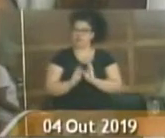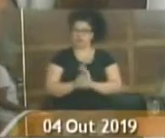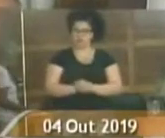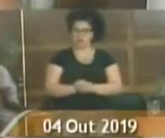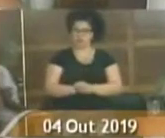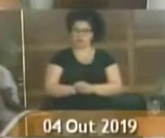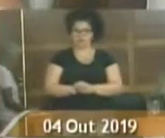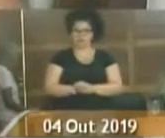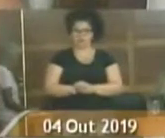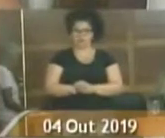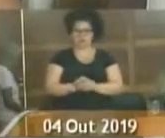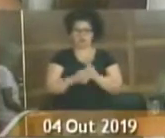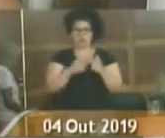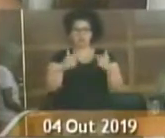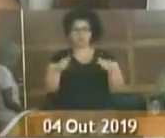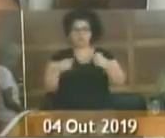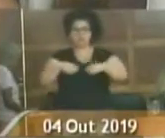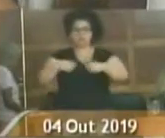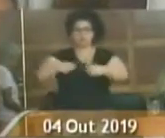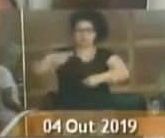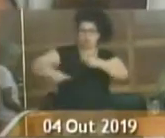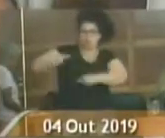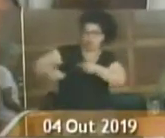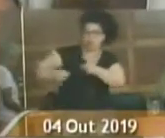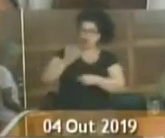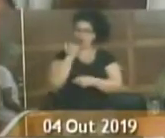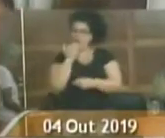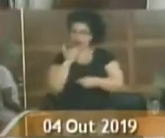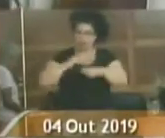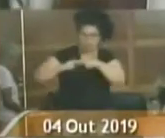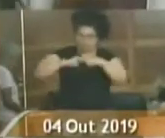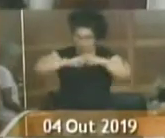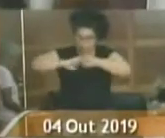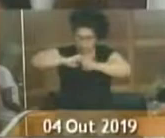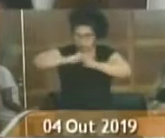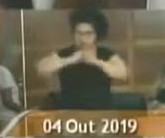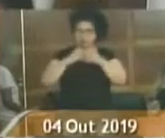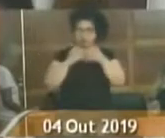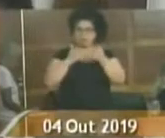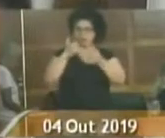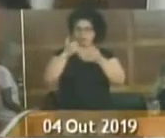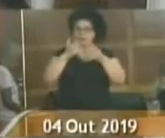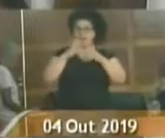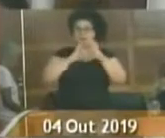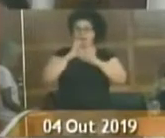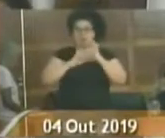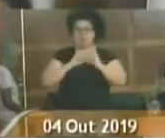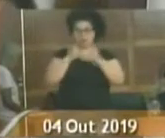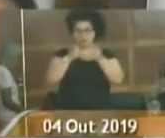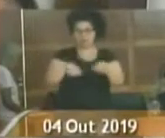né? Sem ter que disputar com outros cães aquela alimentação que está sendo fornecida.